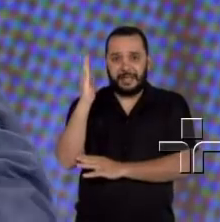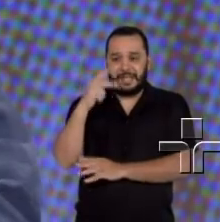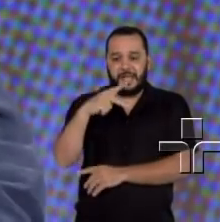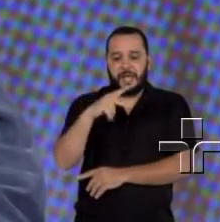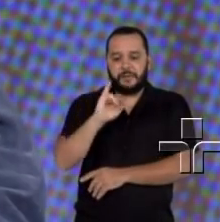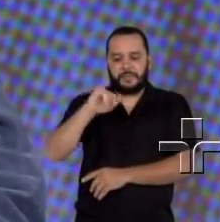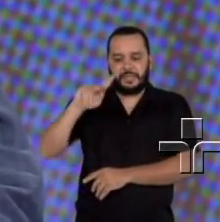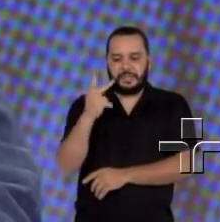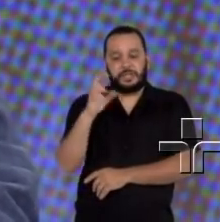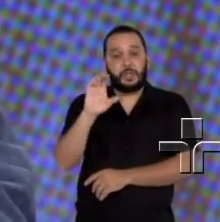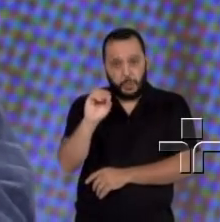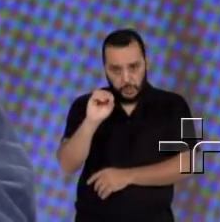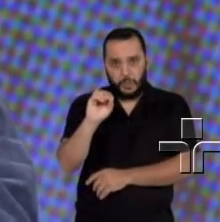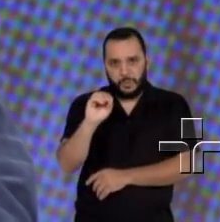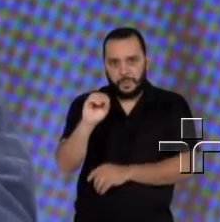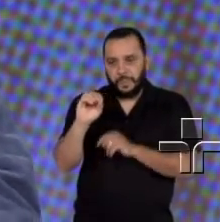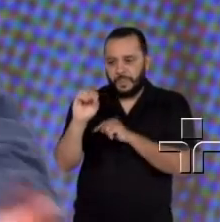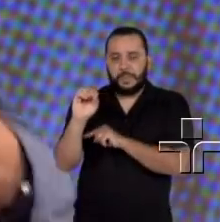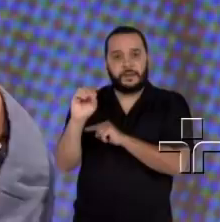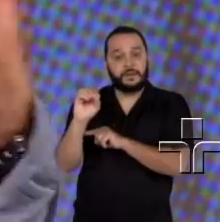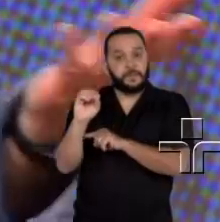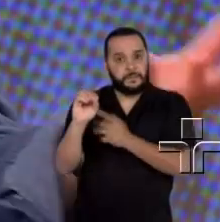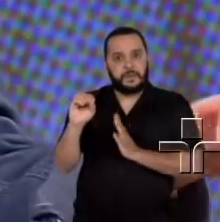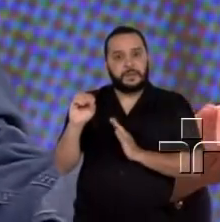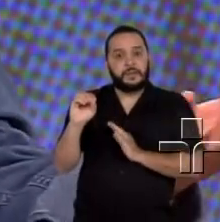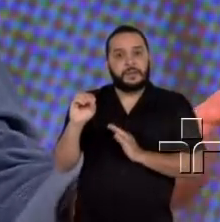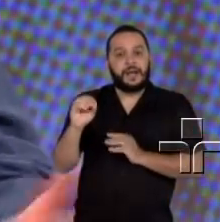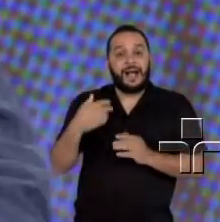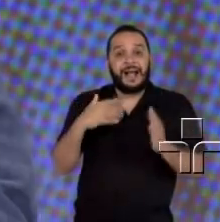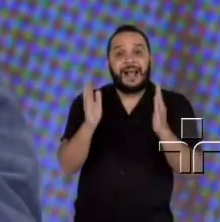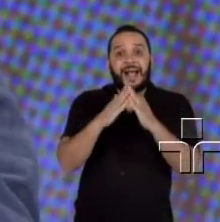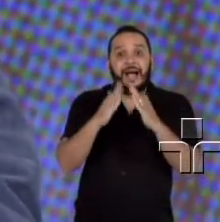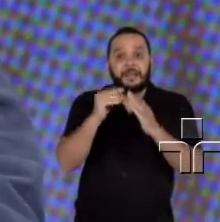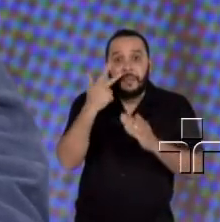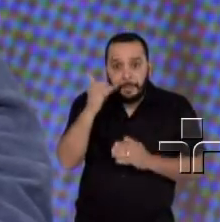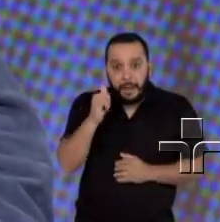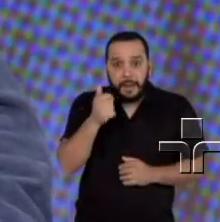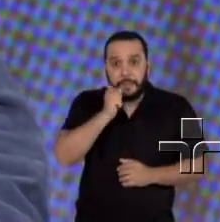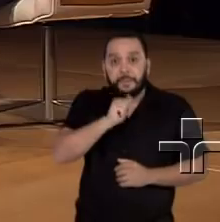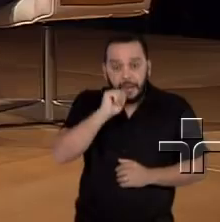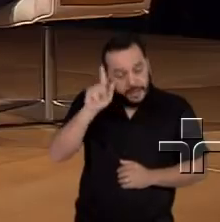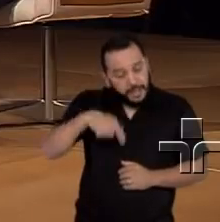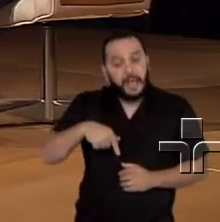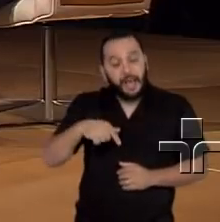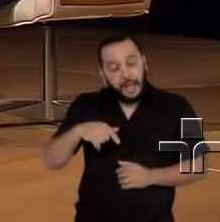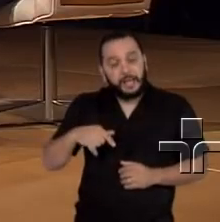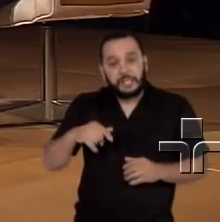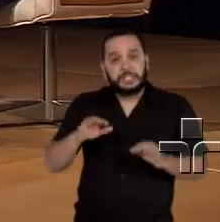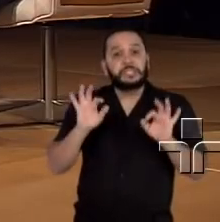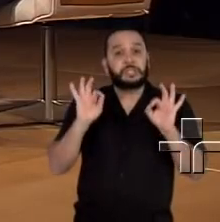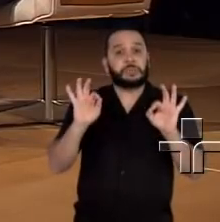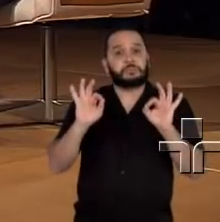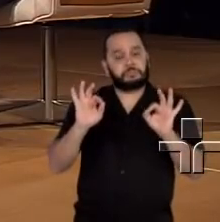nobre da Letônia, a casa dos meus pais é feita disso. Resto